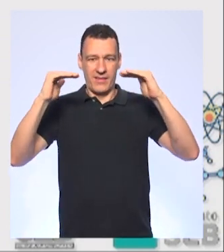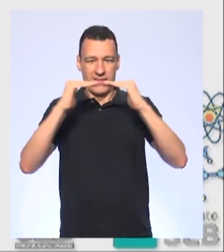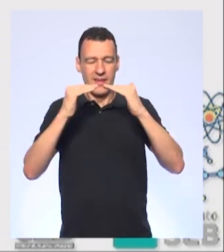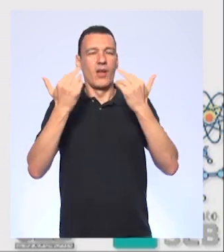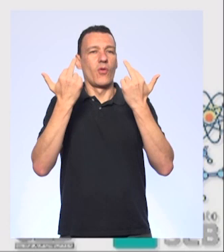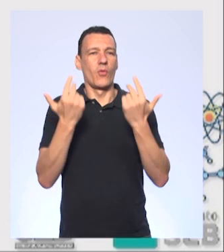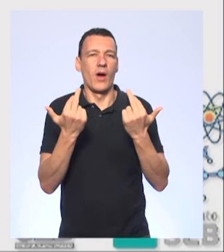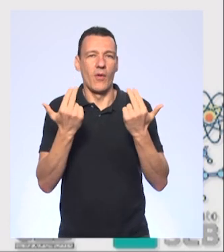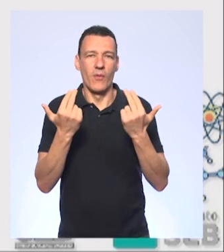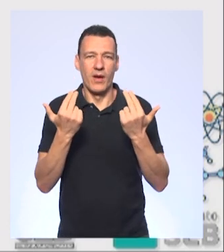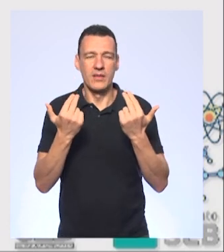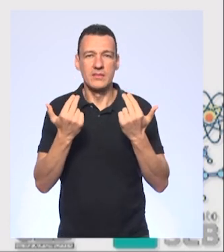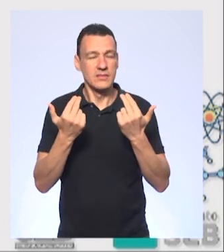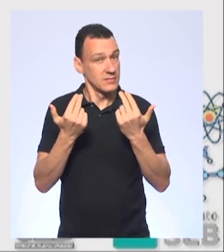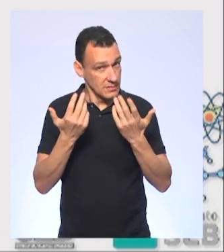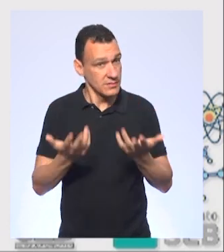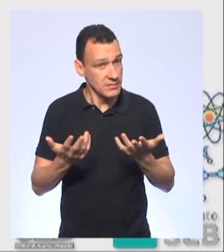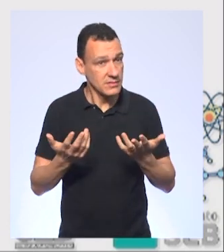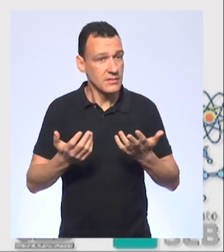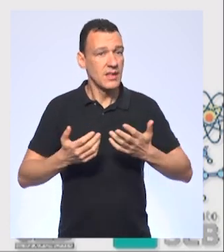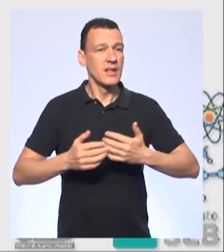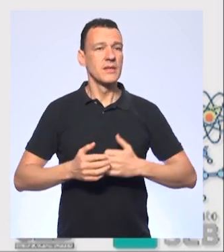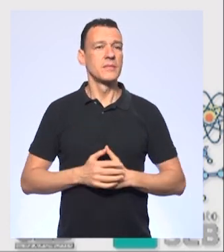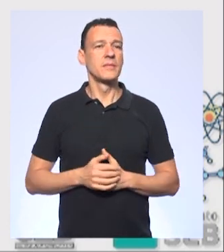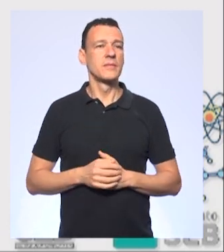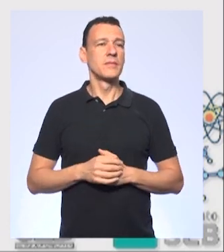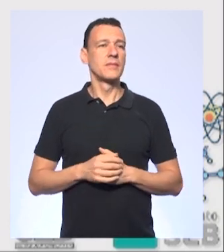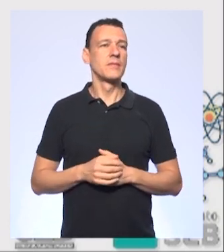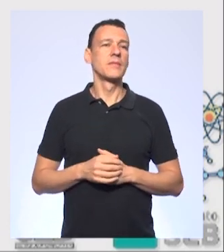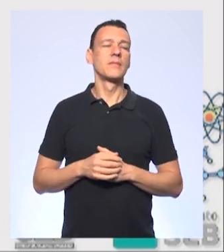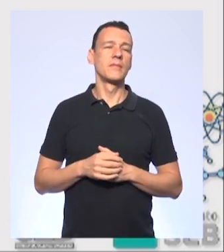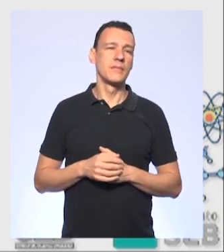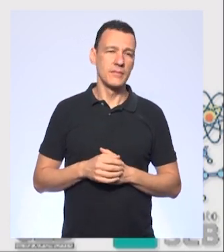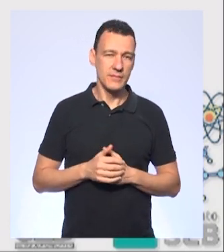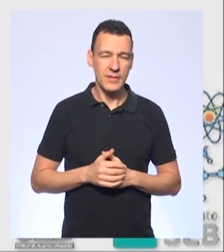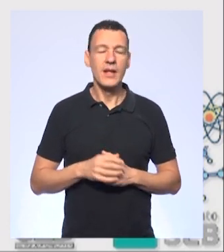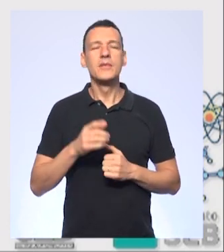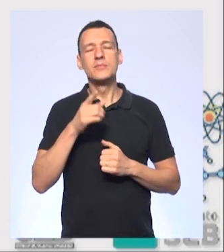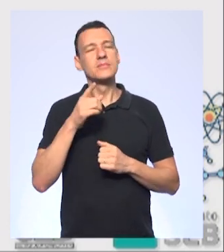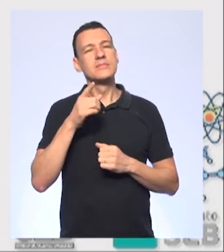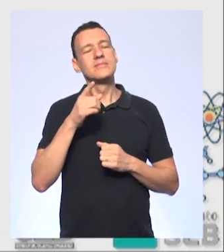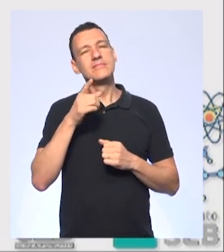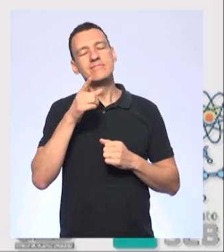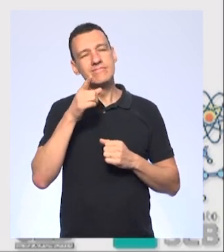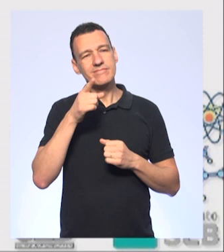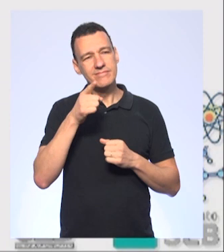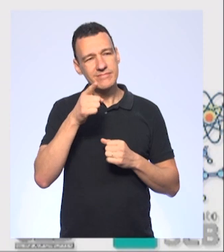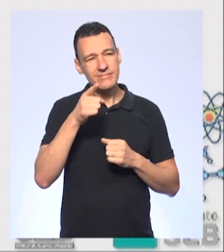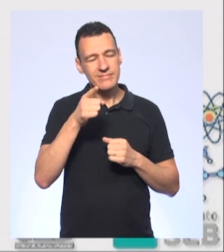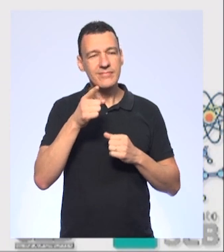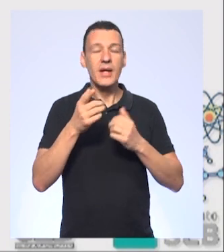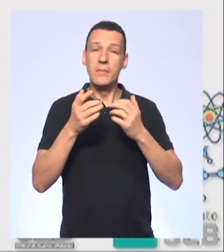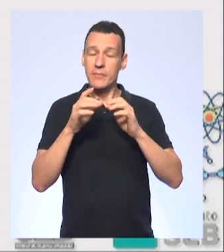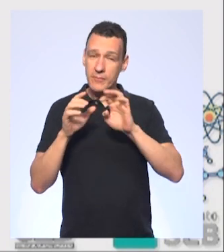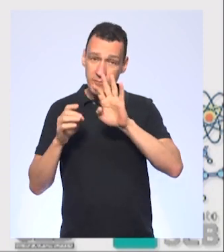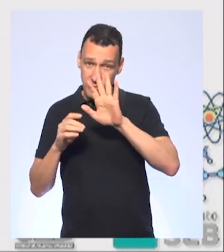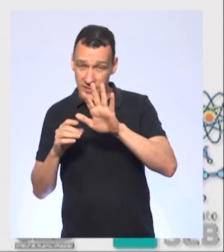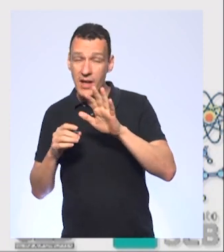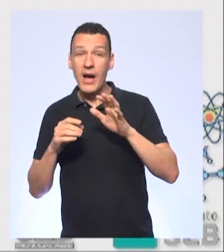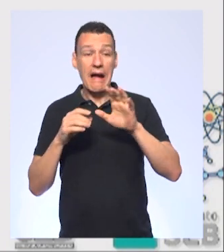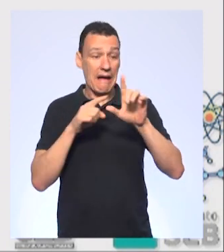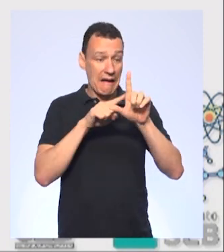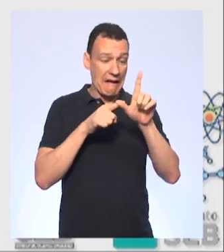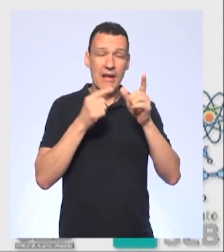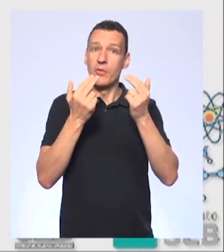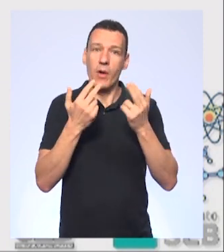Professor. Não é elegante falar os ângulos são iguais. O certo é falar os ângulos são congruentes,